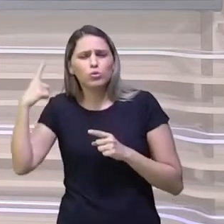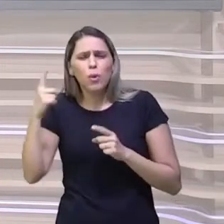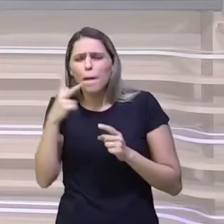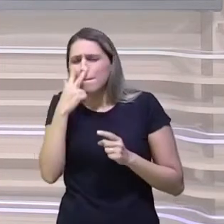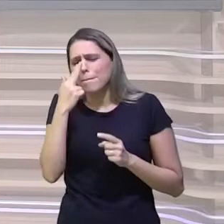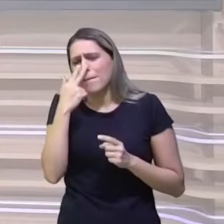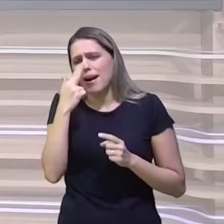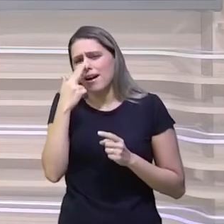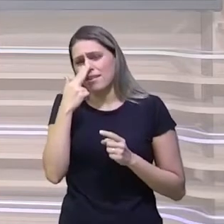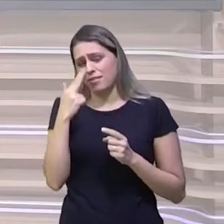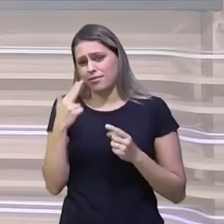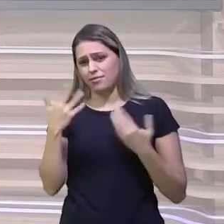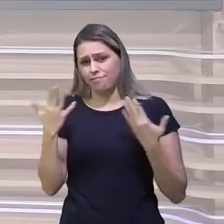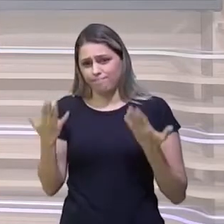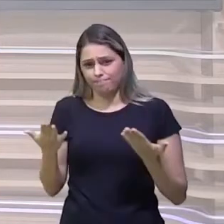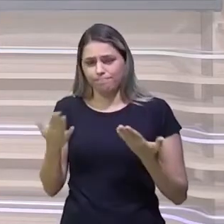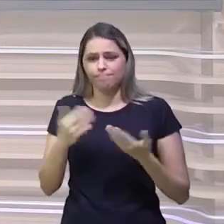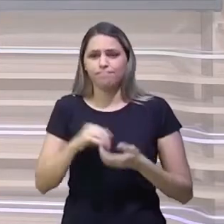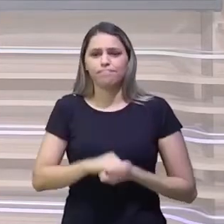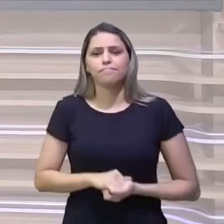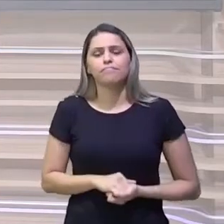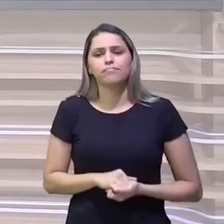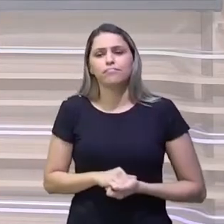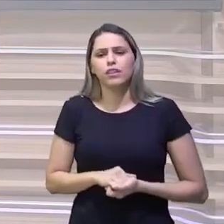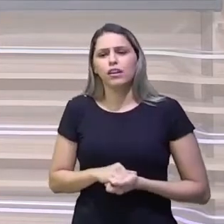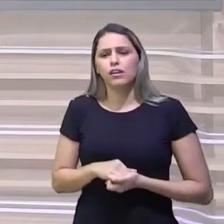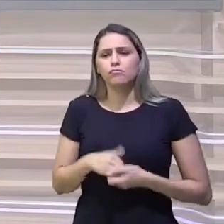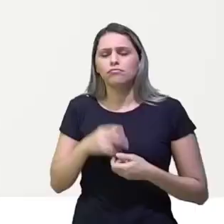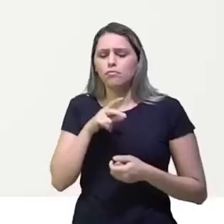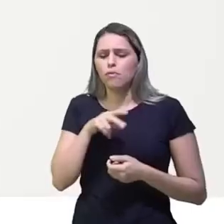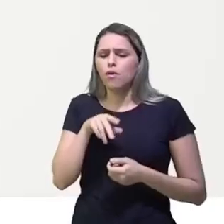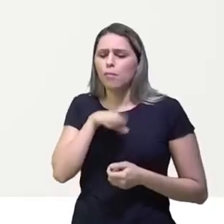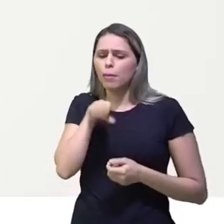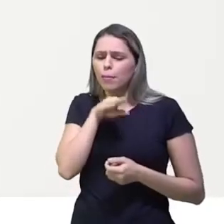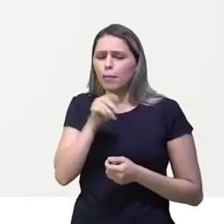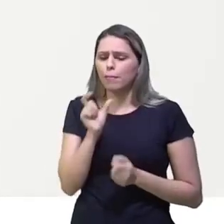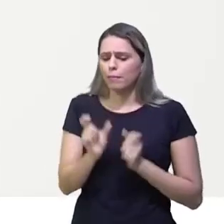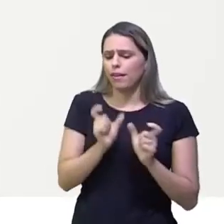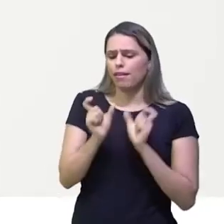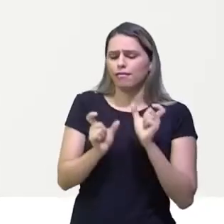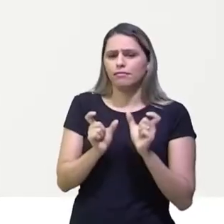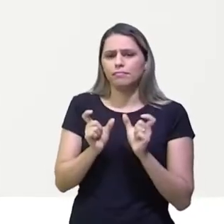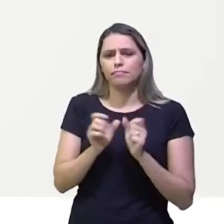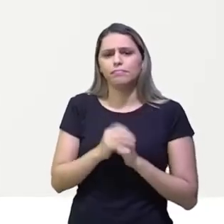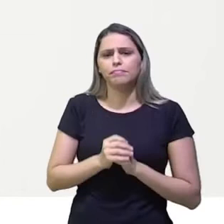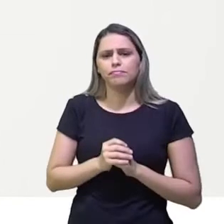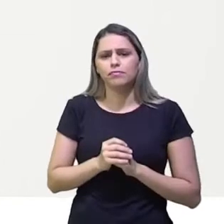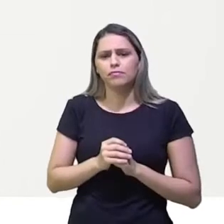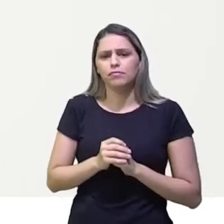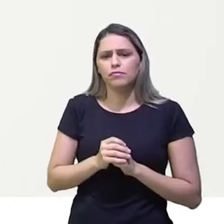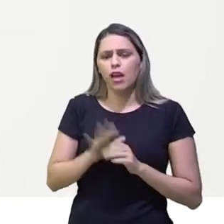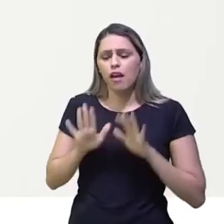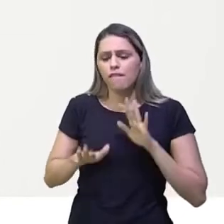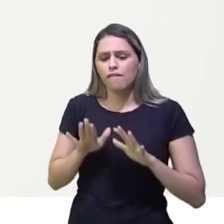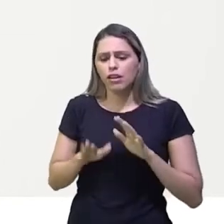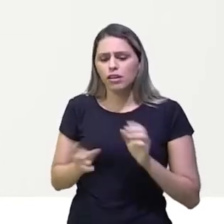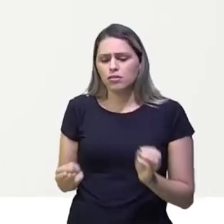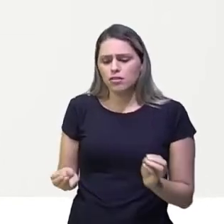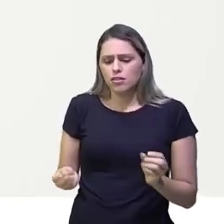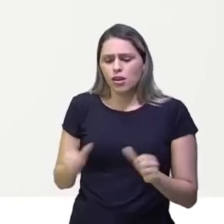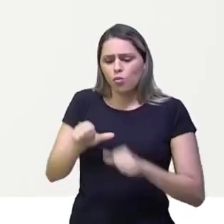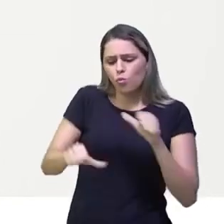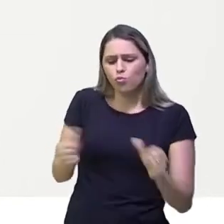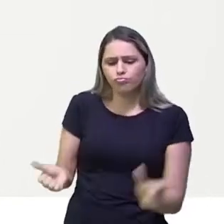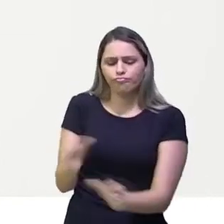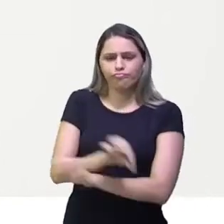semelhante, ele é bem parecido. Vamos falar as seguintes palavras. Às vezes, trocamos o F pela